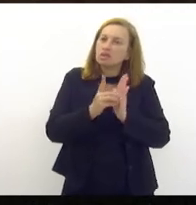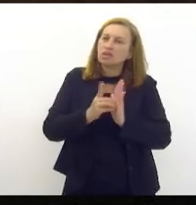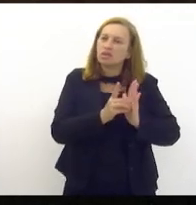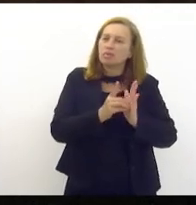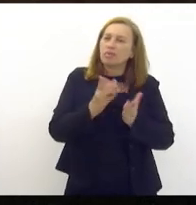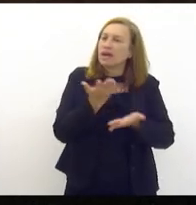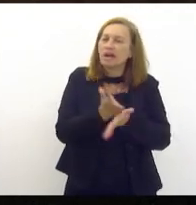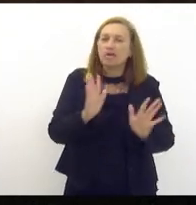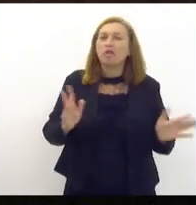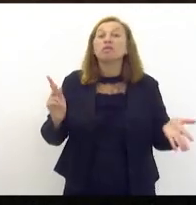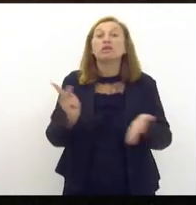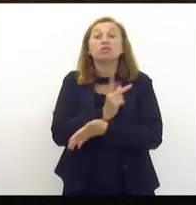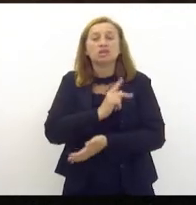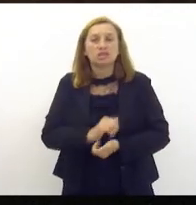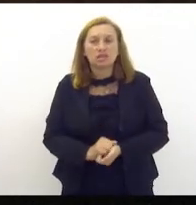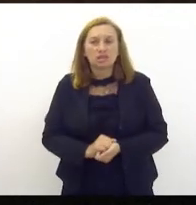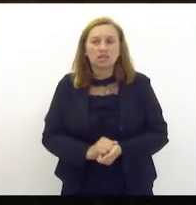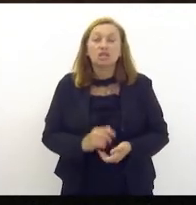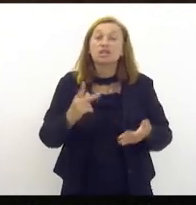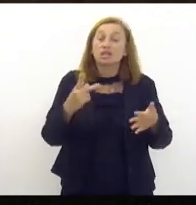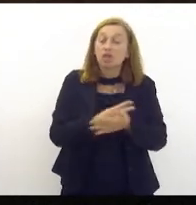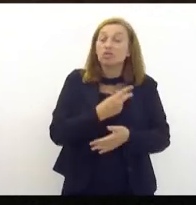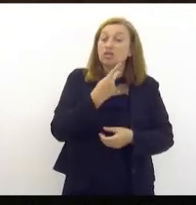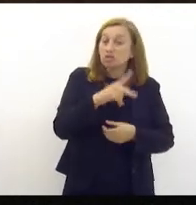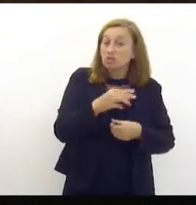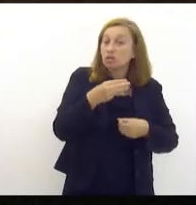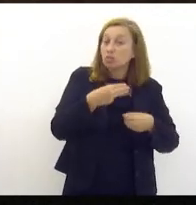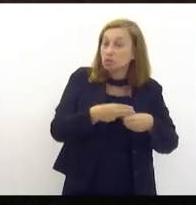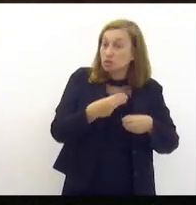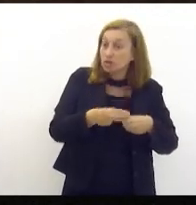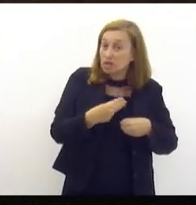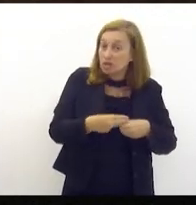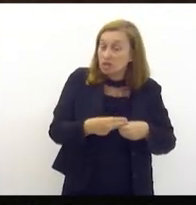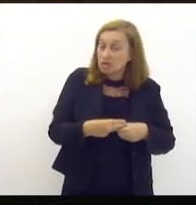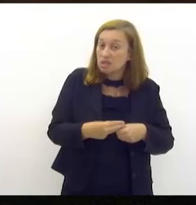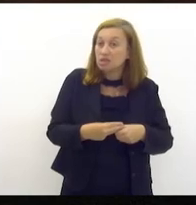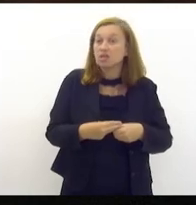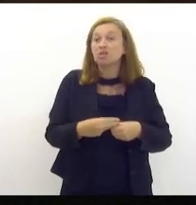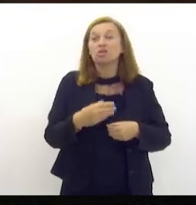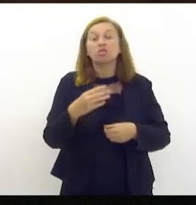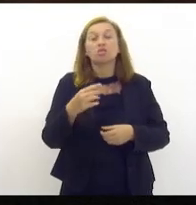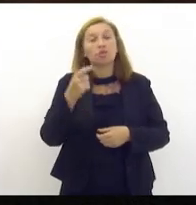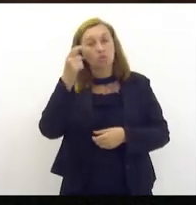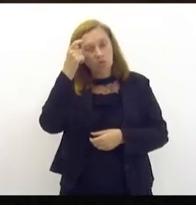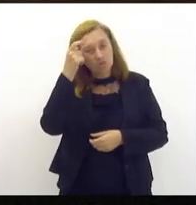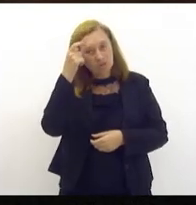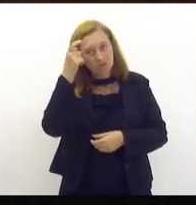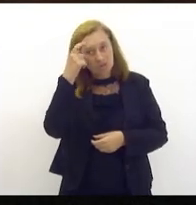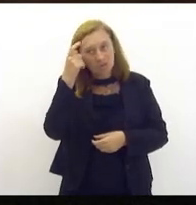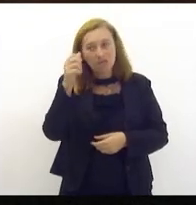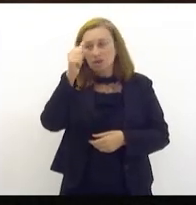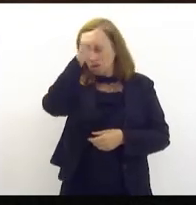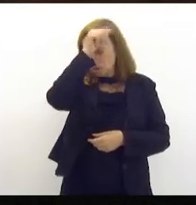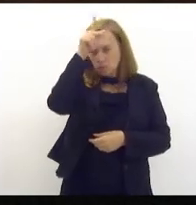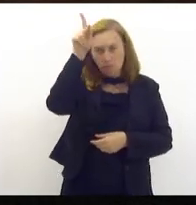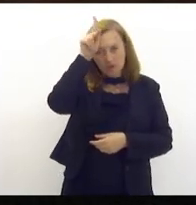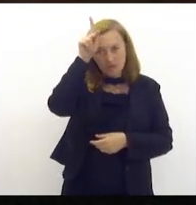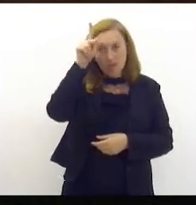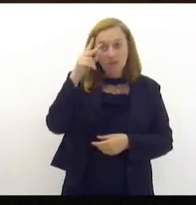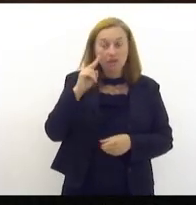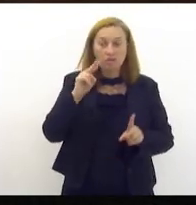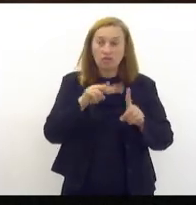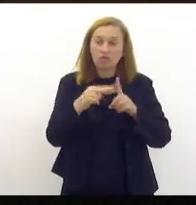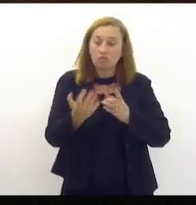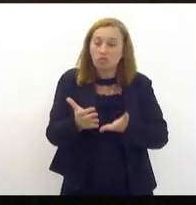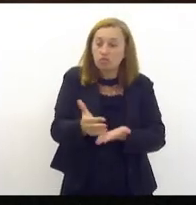vergonha que vem acontecendo. Se acontece no seu município, tem anuência, tem a conivência do prefeito visando